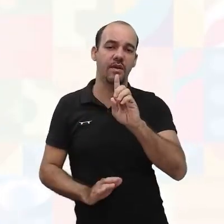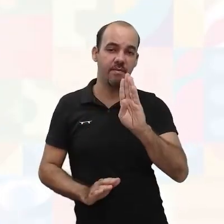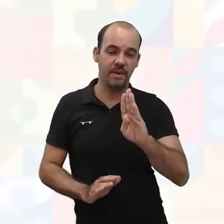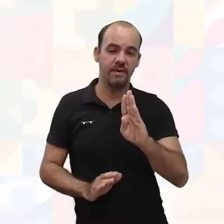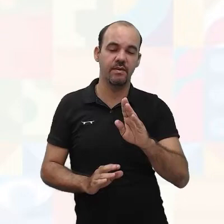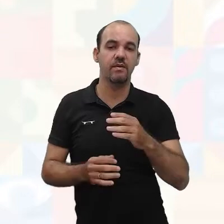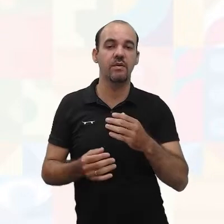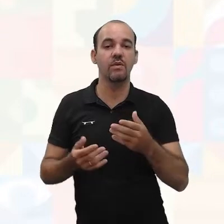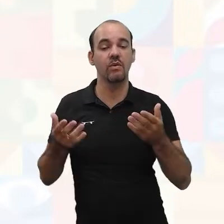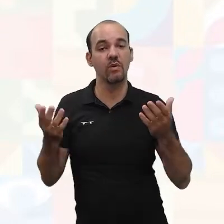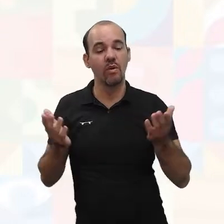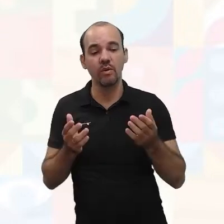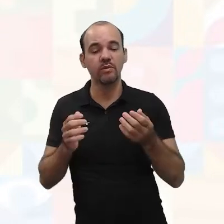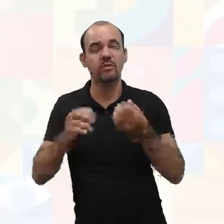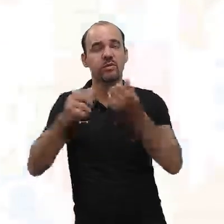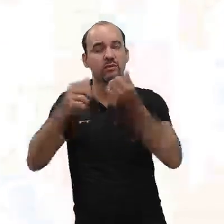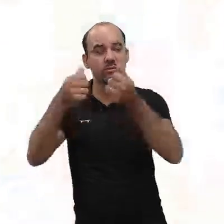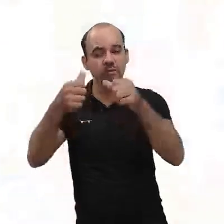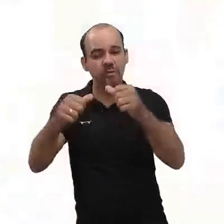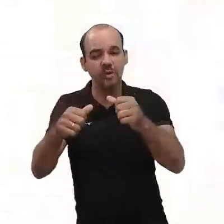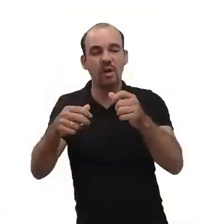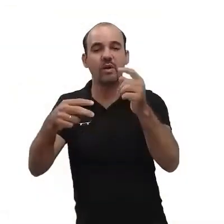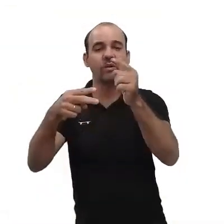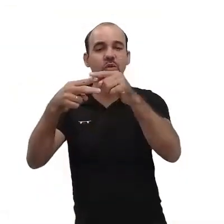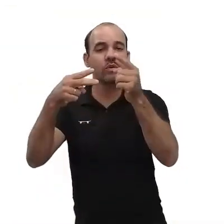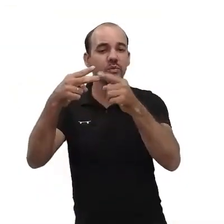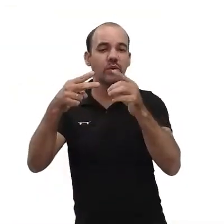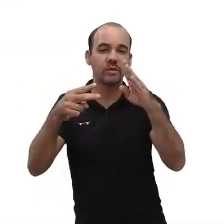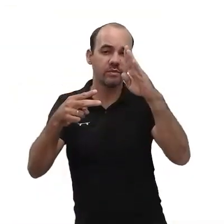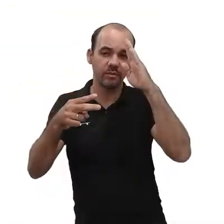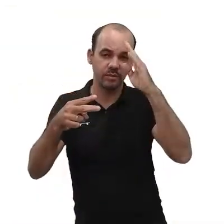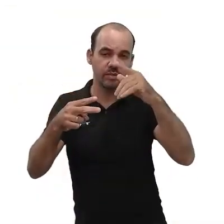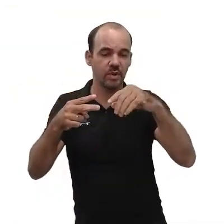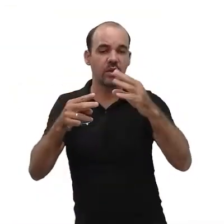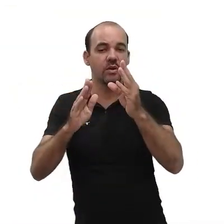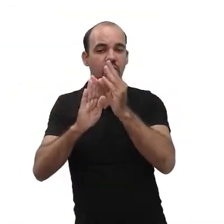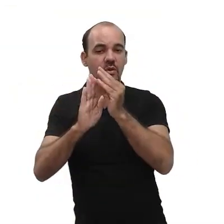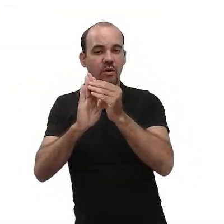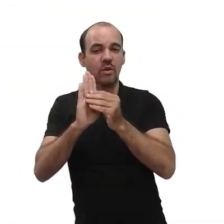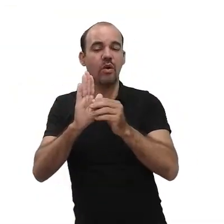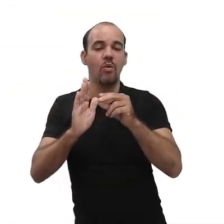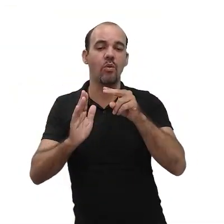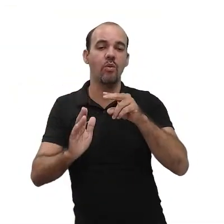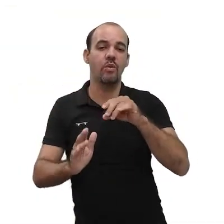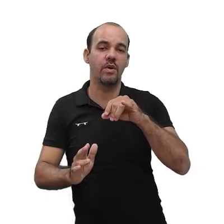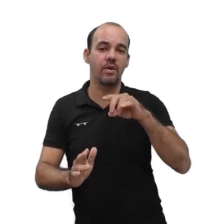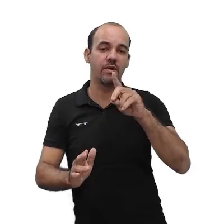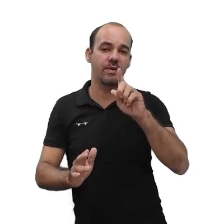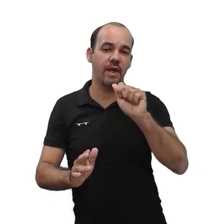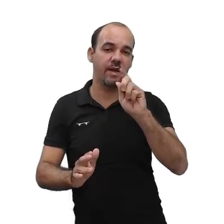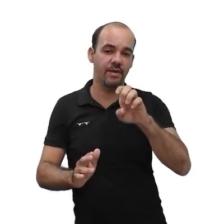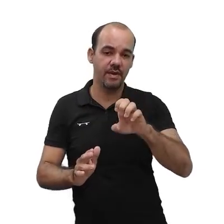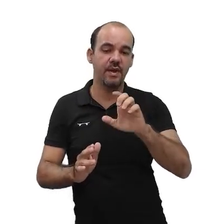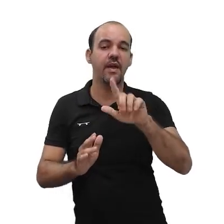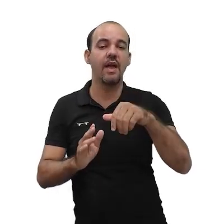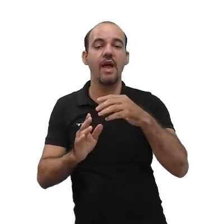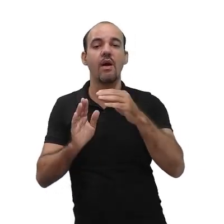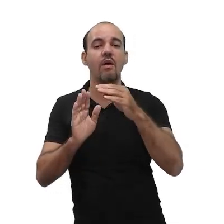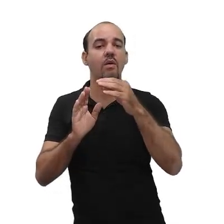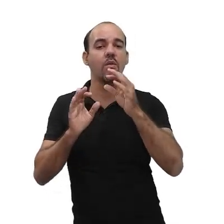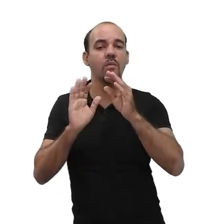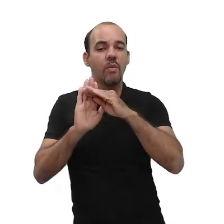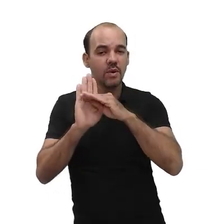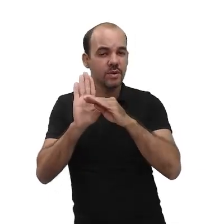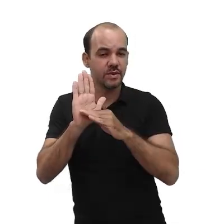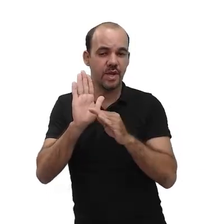momento, nós vamos analisar dois pontos, né, que fazem parte dessa unidade, que é o processo de organização e norteamento do sistema educacional